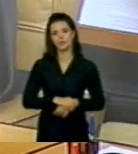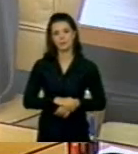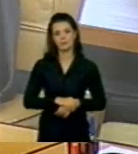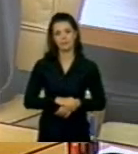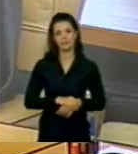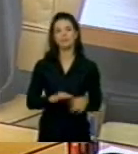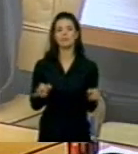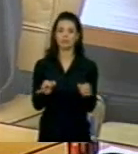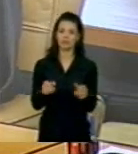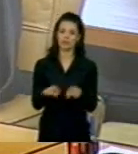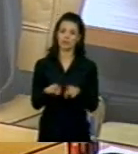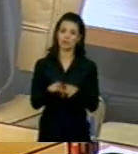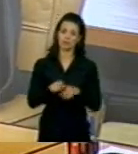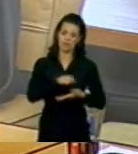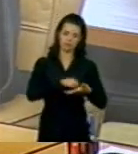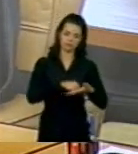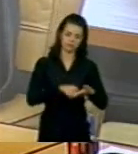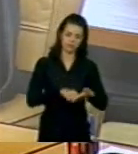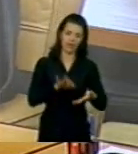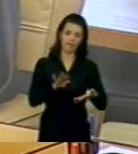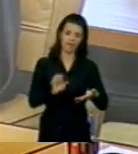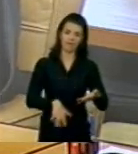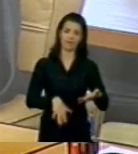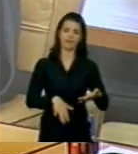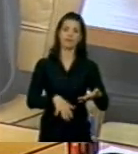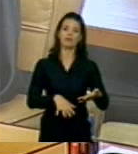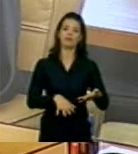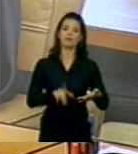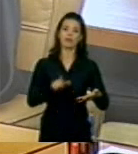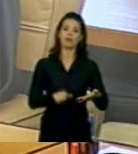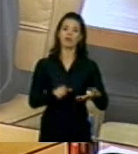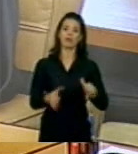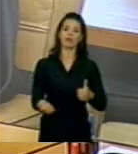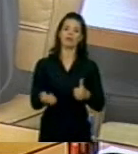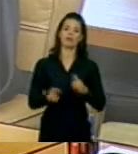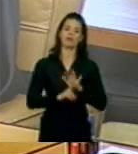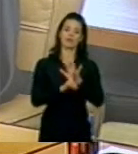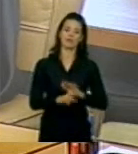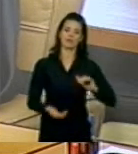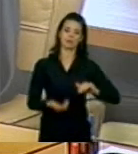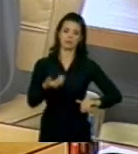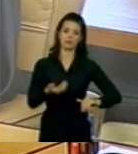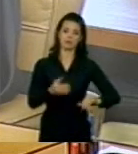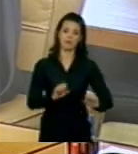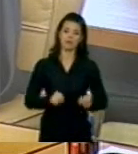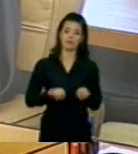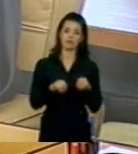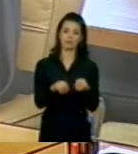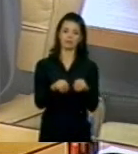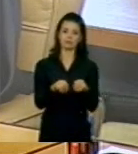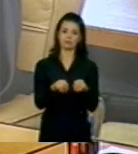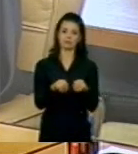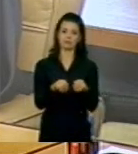Concluiu a peça subscrita em nome do Congresso Nacional, por defender a